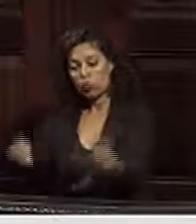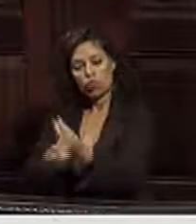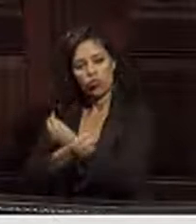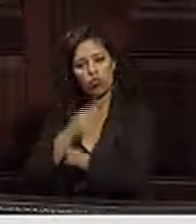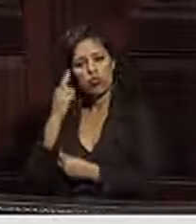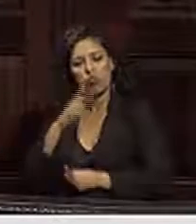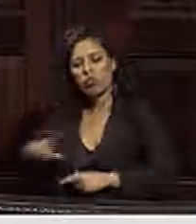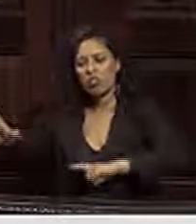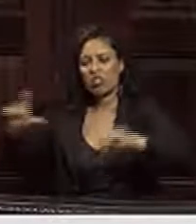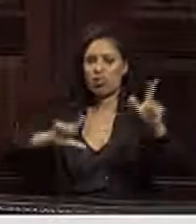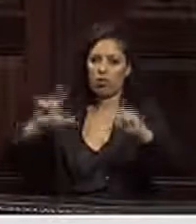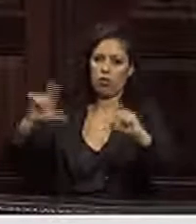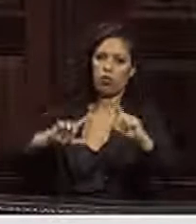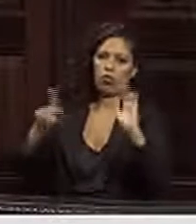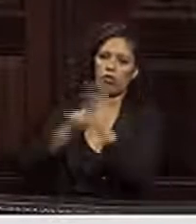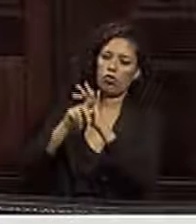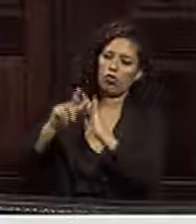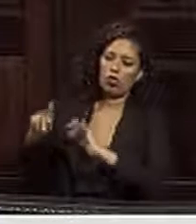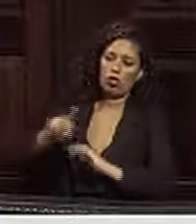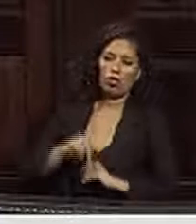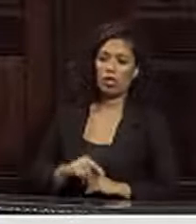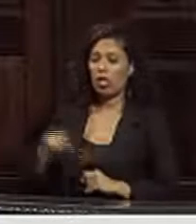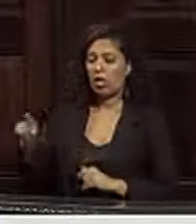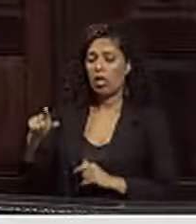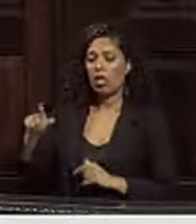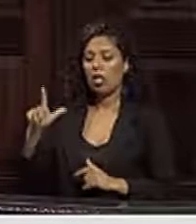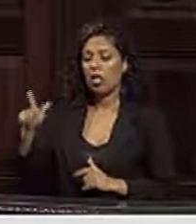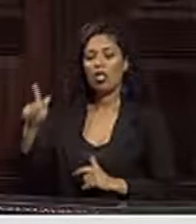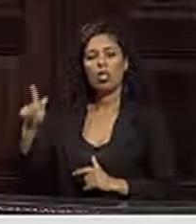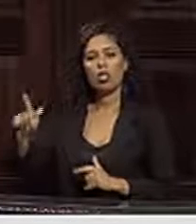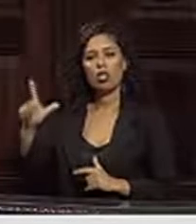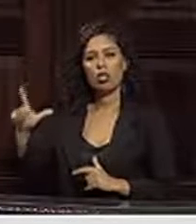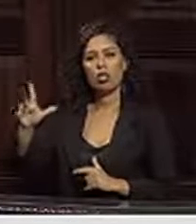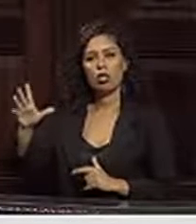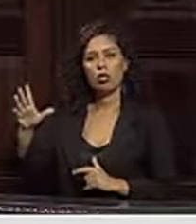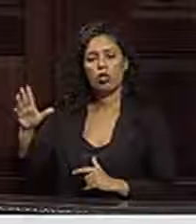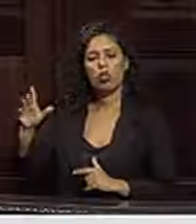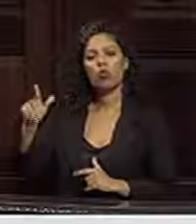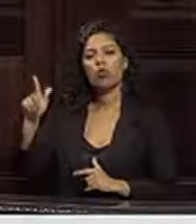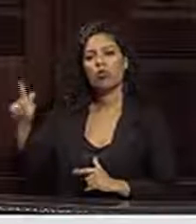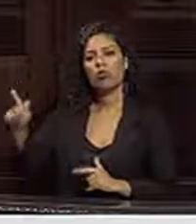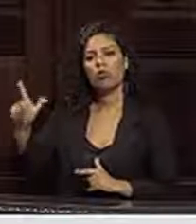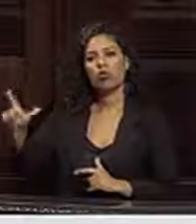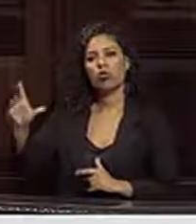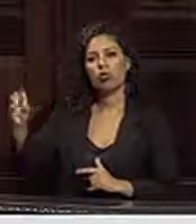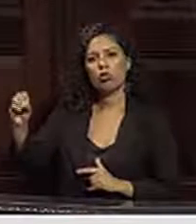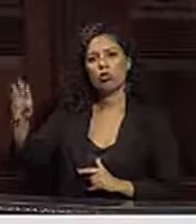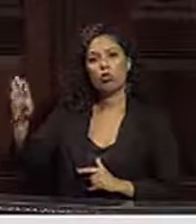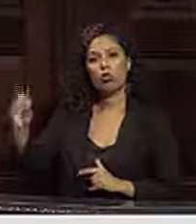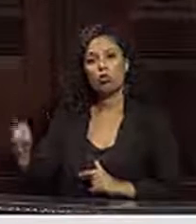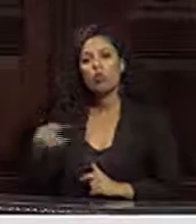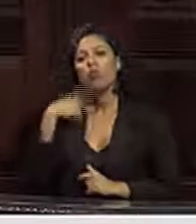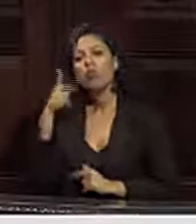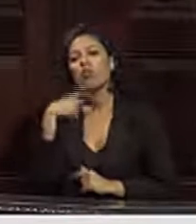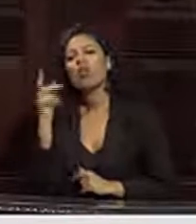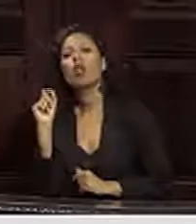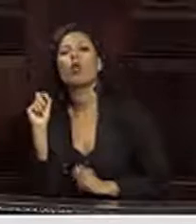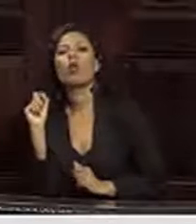culpado é o ex-presidente Lula. O culpado é o ex-presidente Lula.